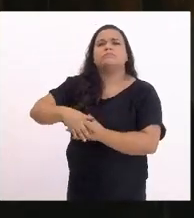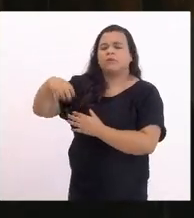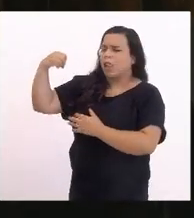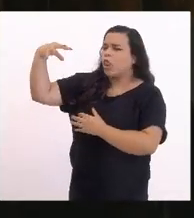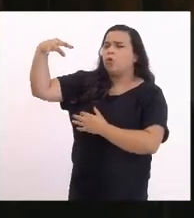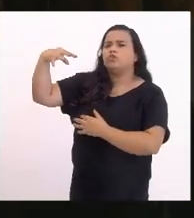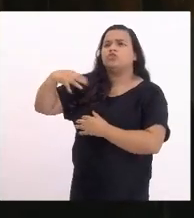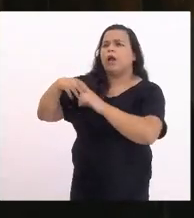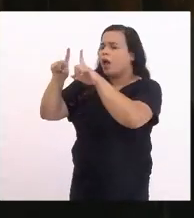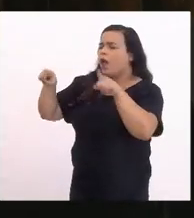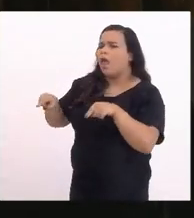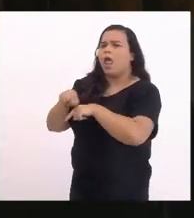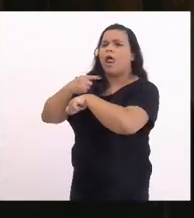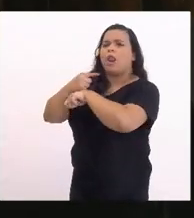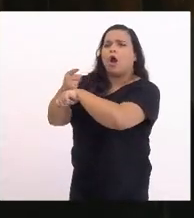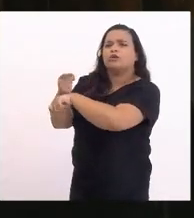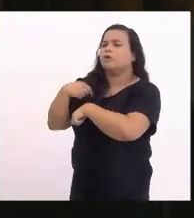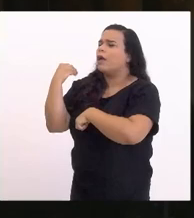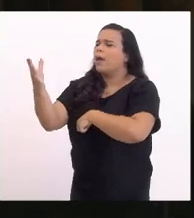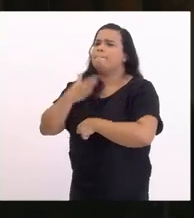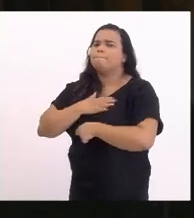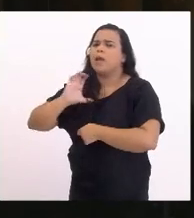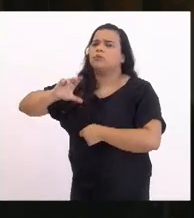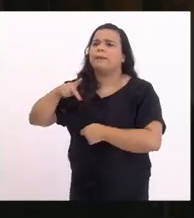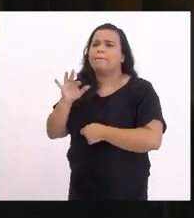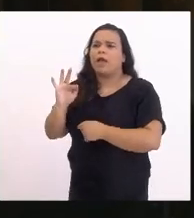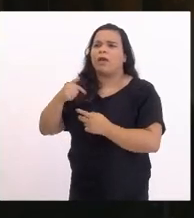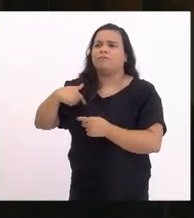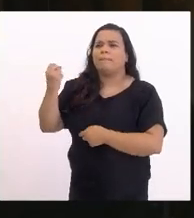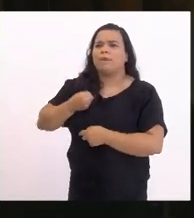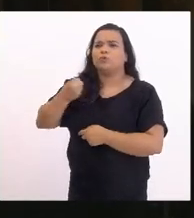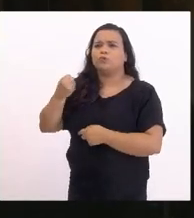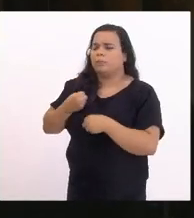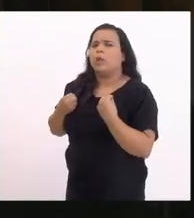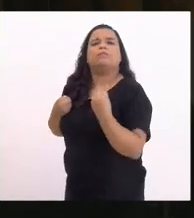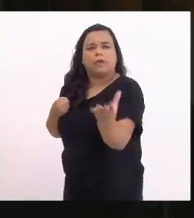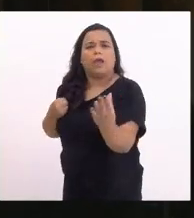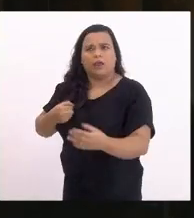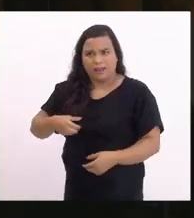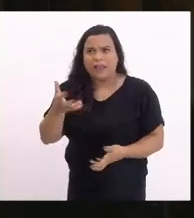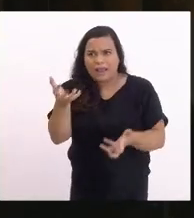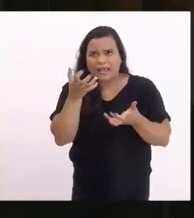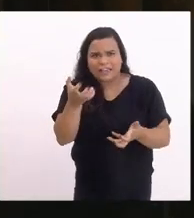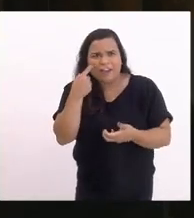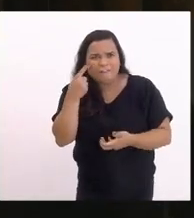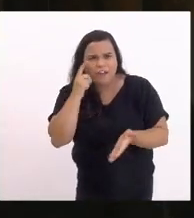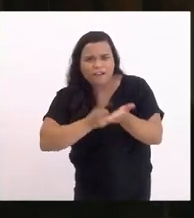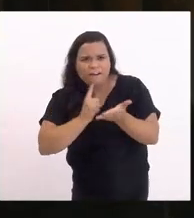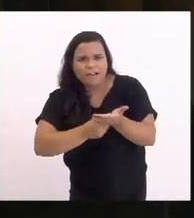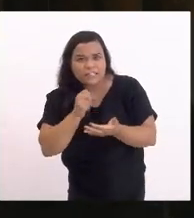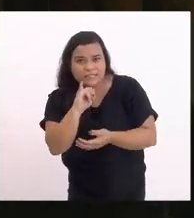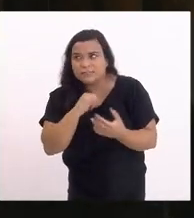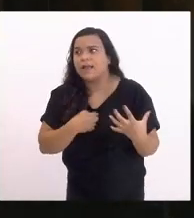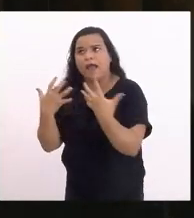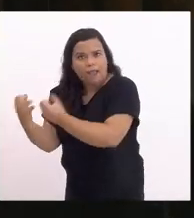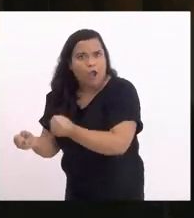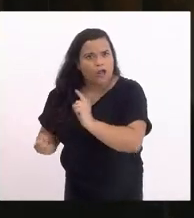Vou dar meu CPF e o meu número. Vocês querem apostar como eles vão botar um relógio de luz nessa praça aqui em frente à